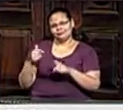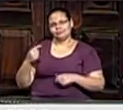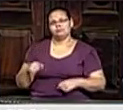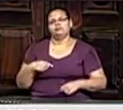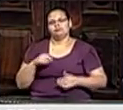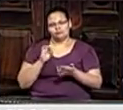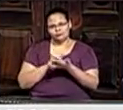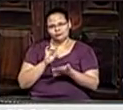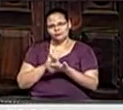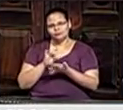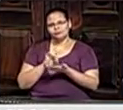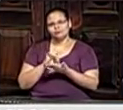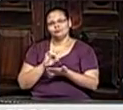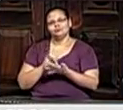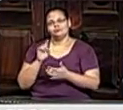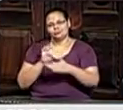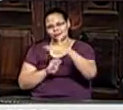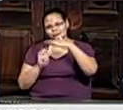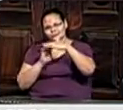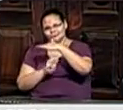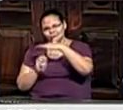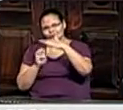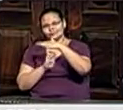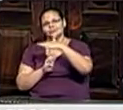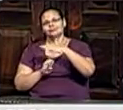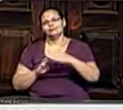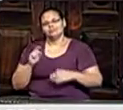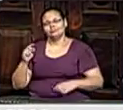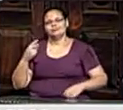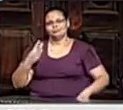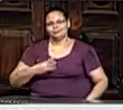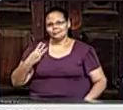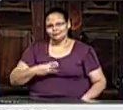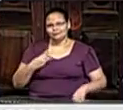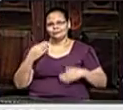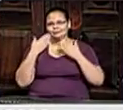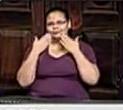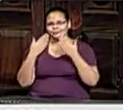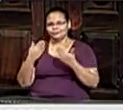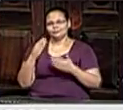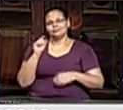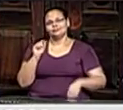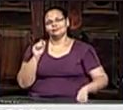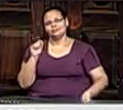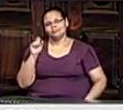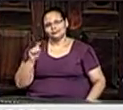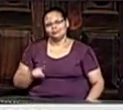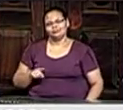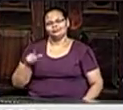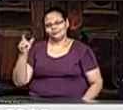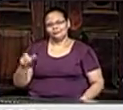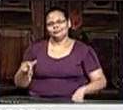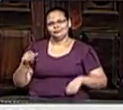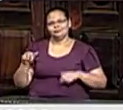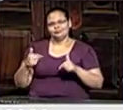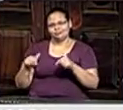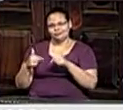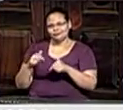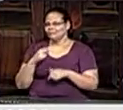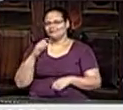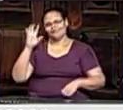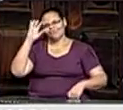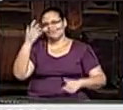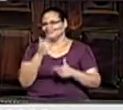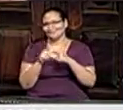As terceirizações acabaram de mostrar, senhor presidente, que não resolvem o